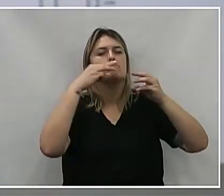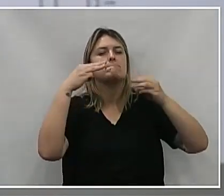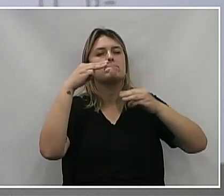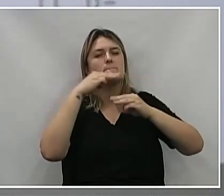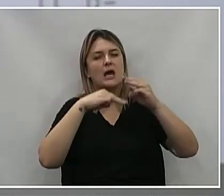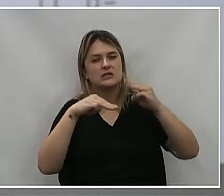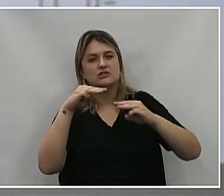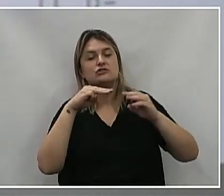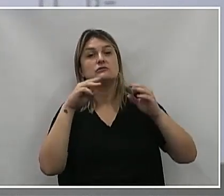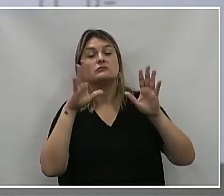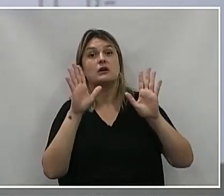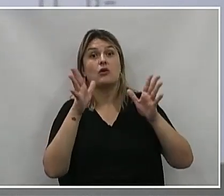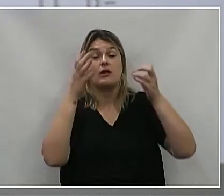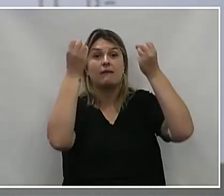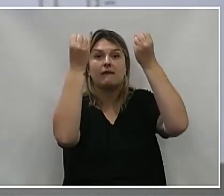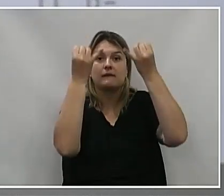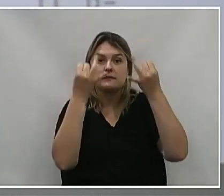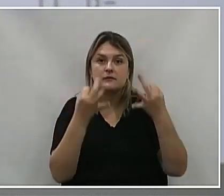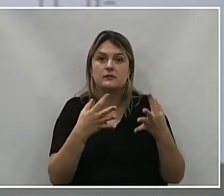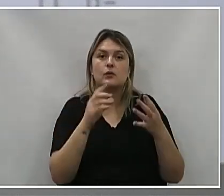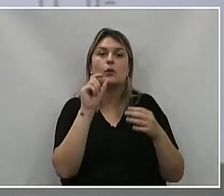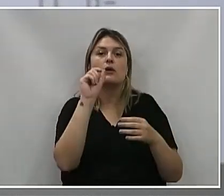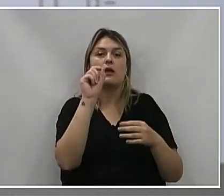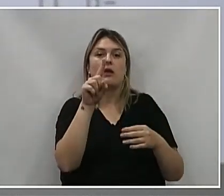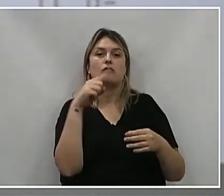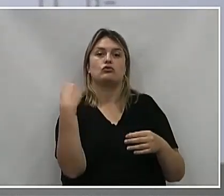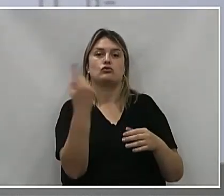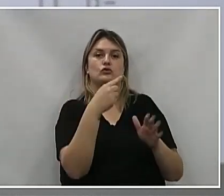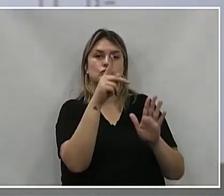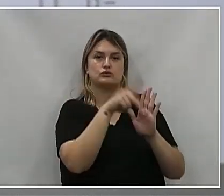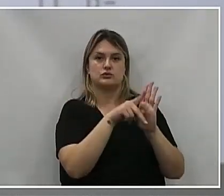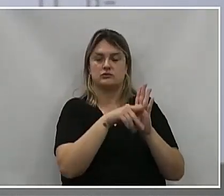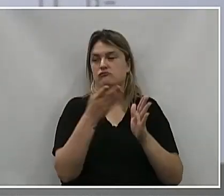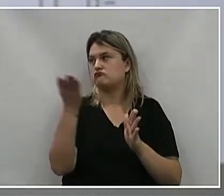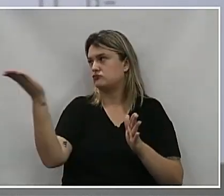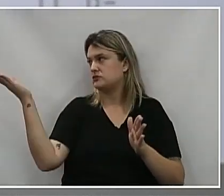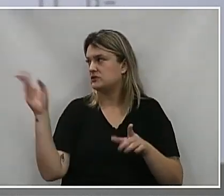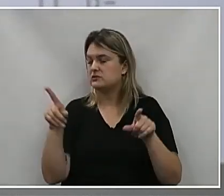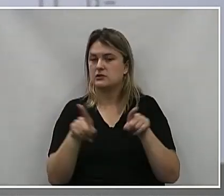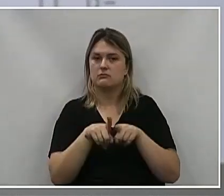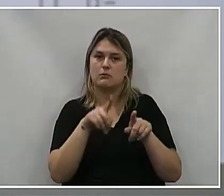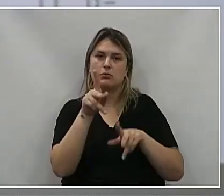fazendo agora, esclarecendo o que é o nosso projeto para que todos vocês e toda a